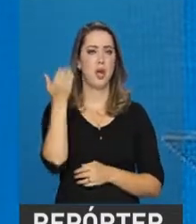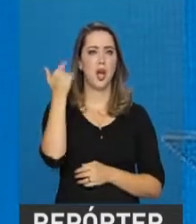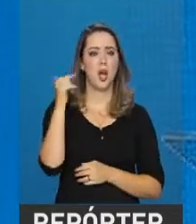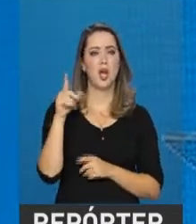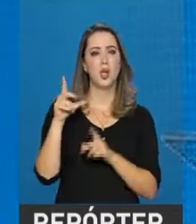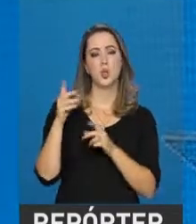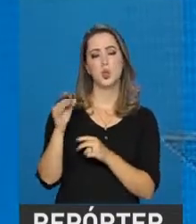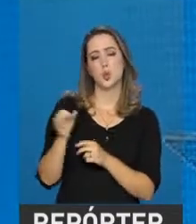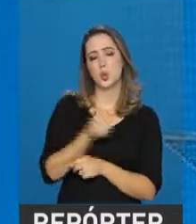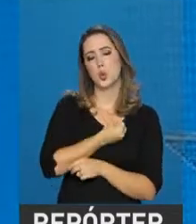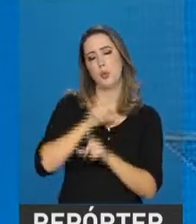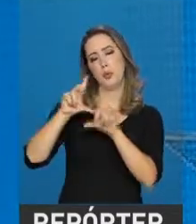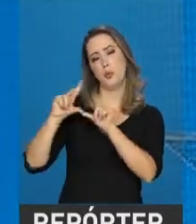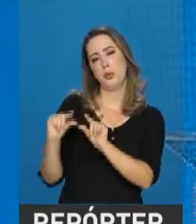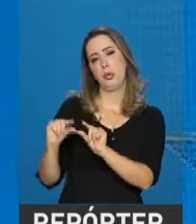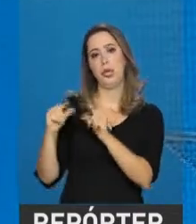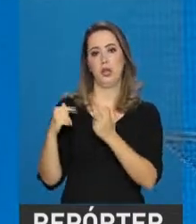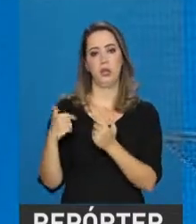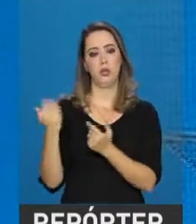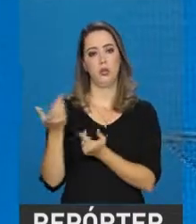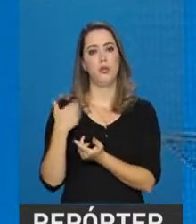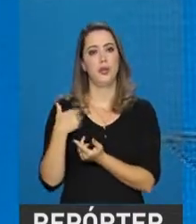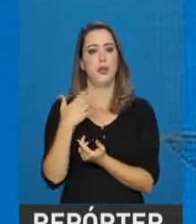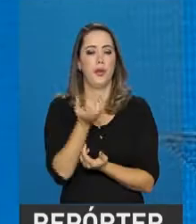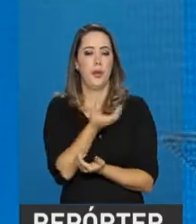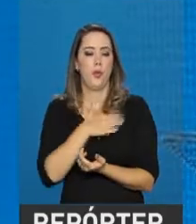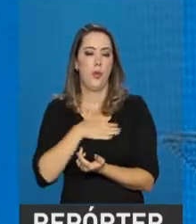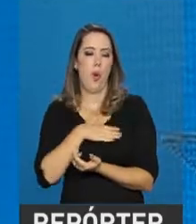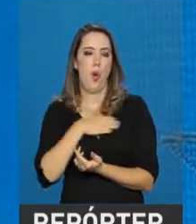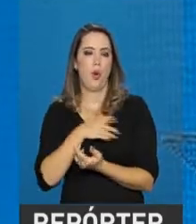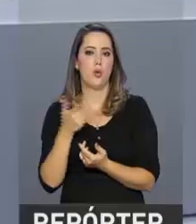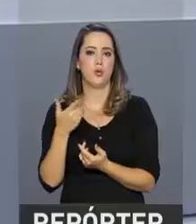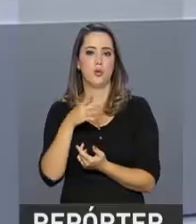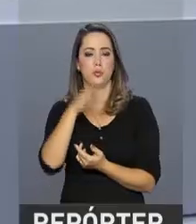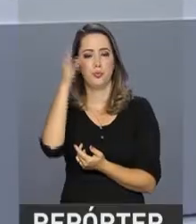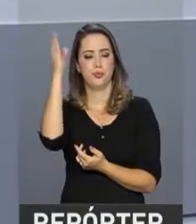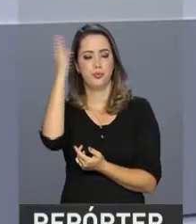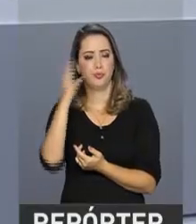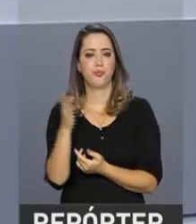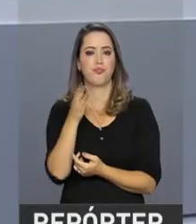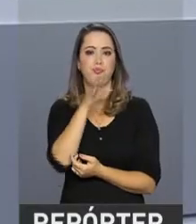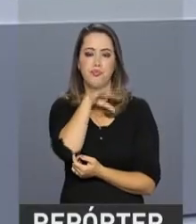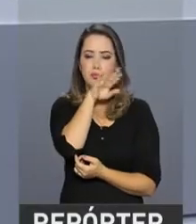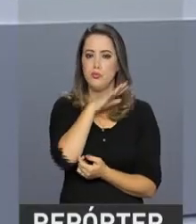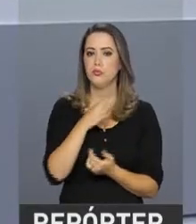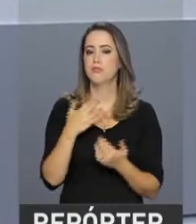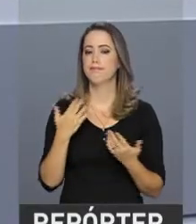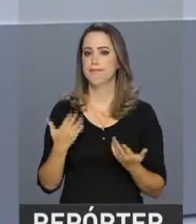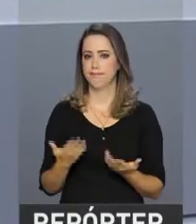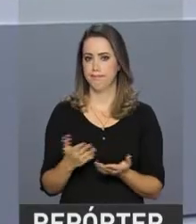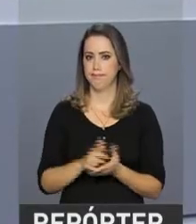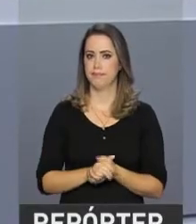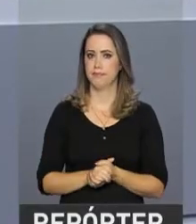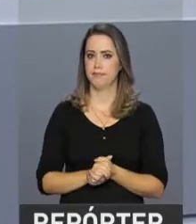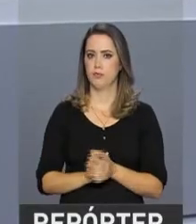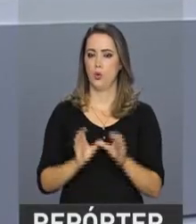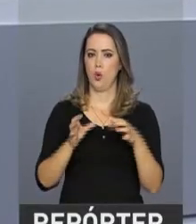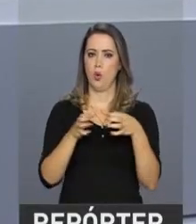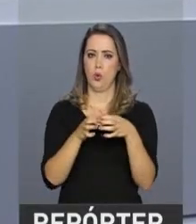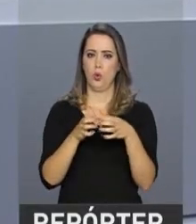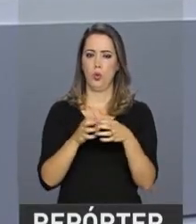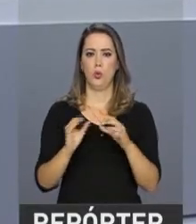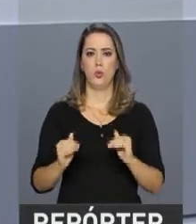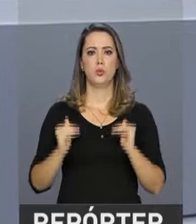portanto sua favor da falta de credibilidade no país o supremo tribunal federal abriu nesta